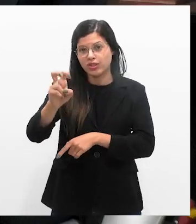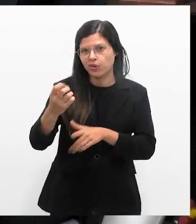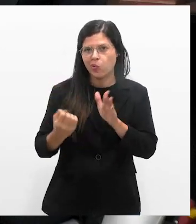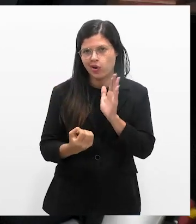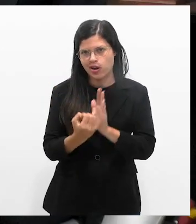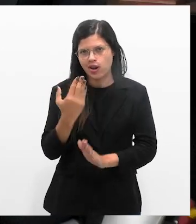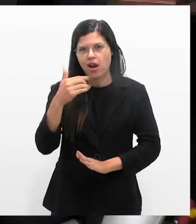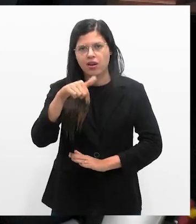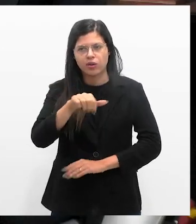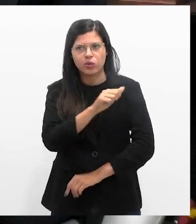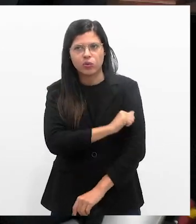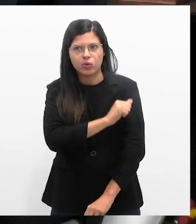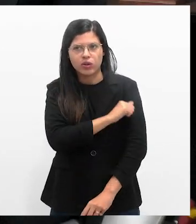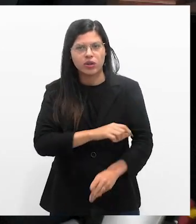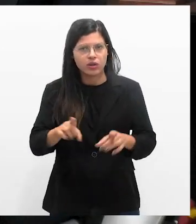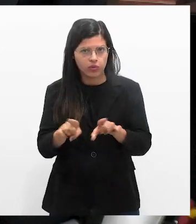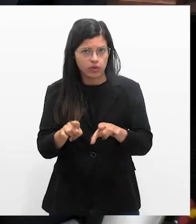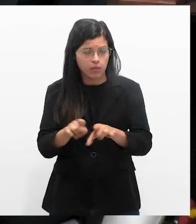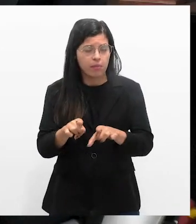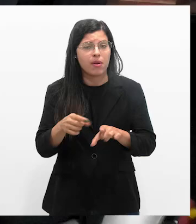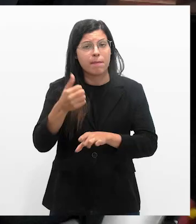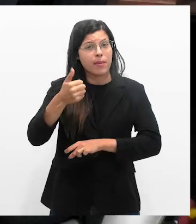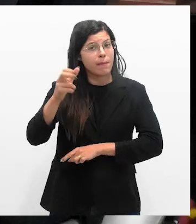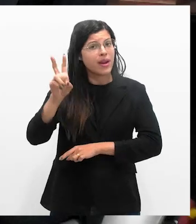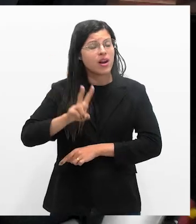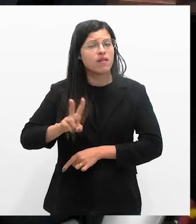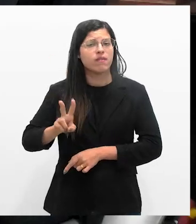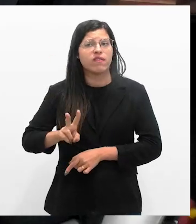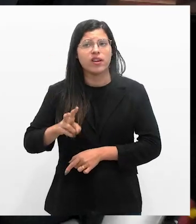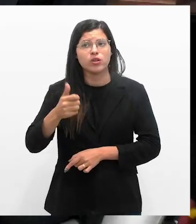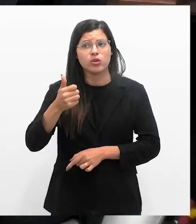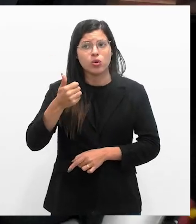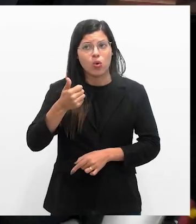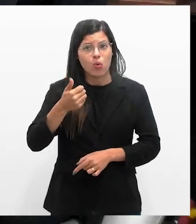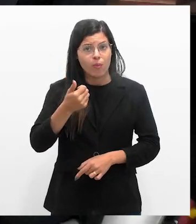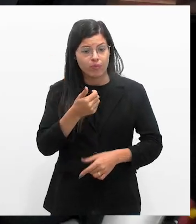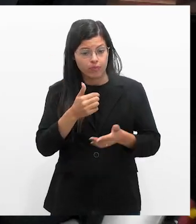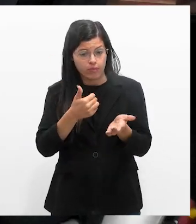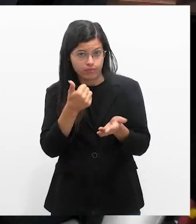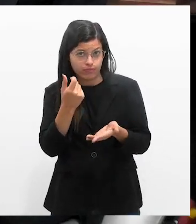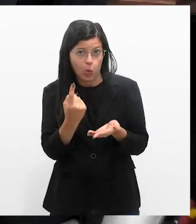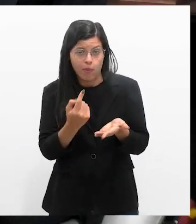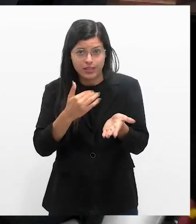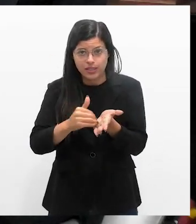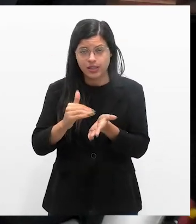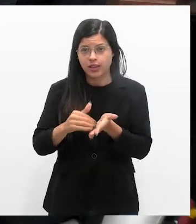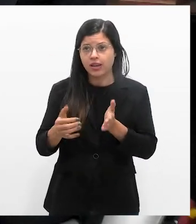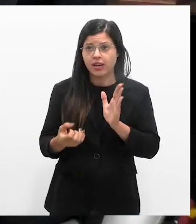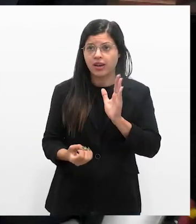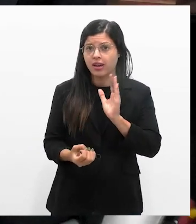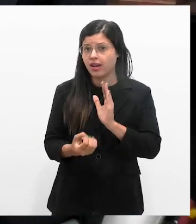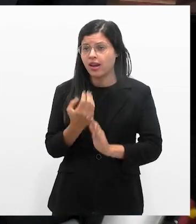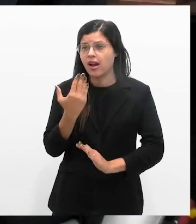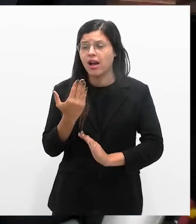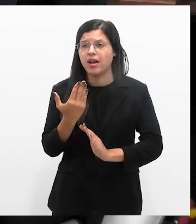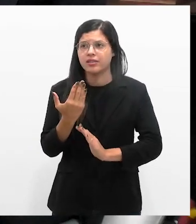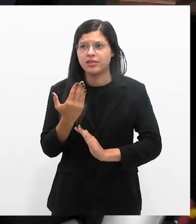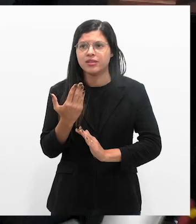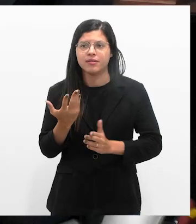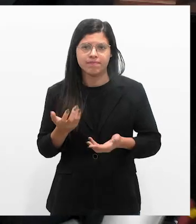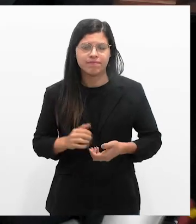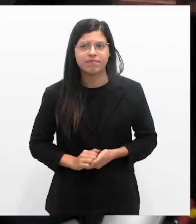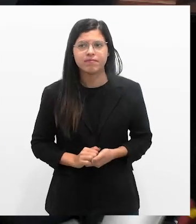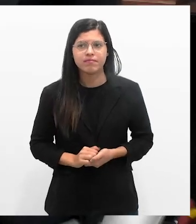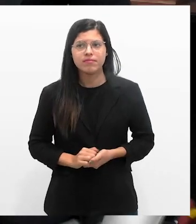criaram, inclusive aqui no Rio de Janeiro. Né? A Secretaria Heloísa ocupa, pela primeira vez, uma secretaria que foi criada agora. 2023, imagina,